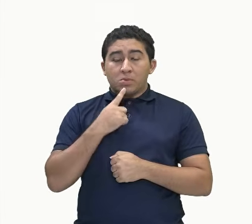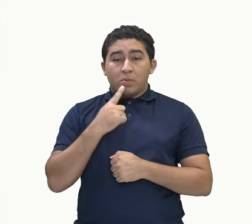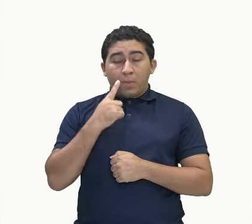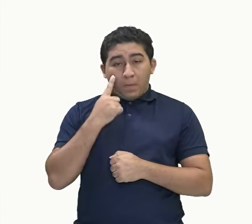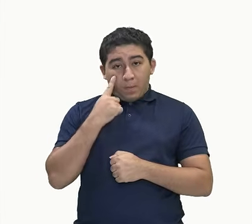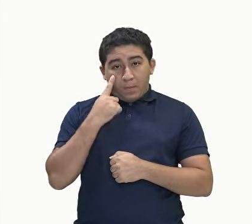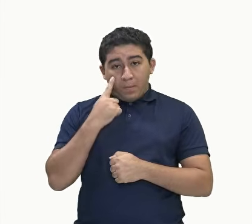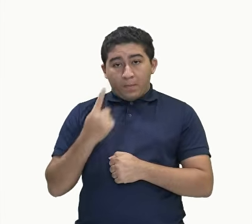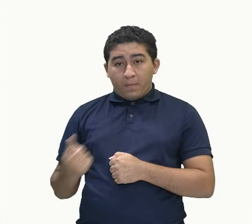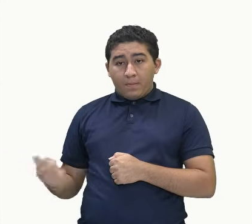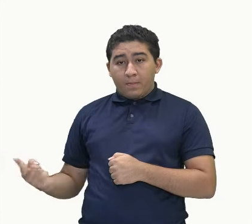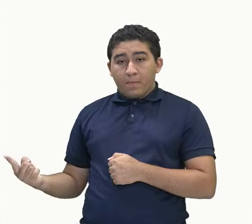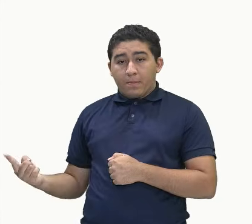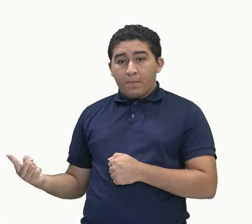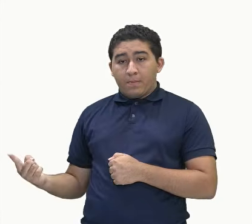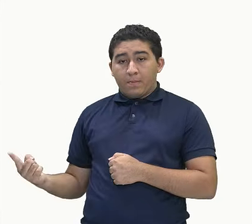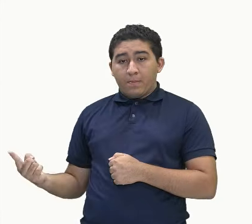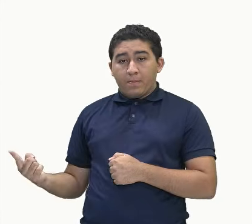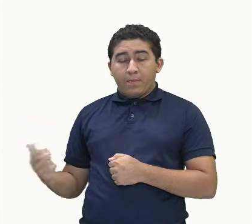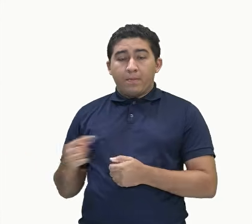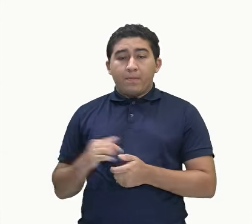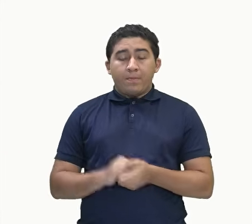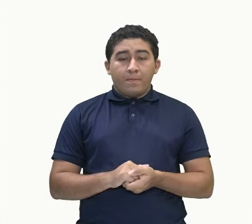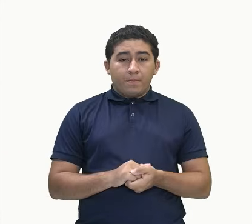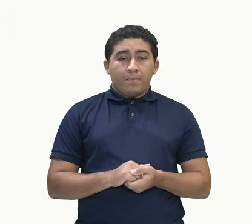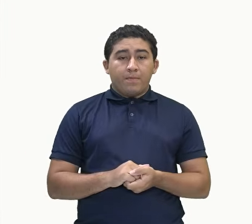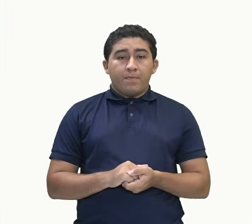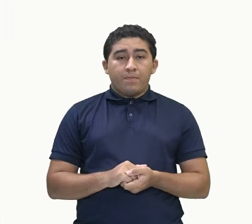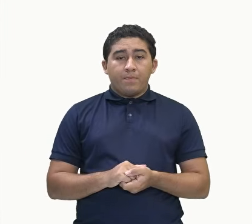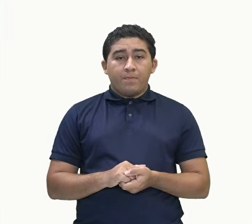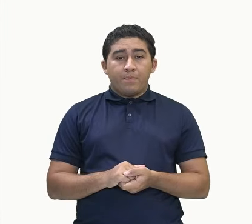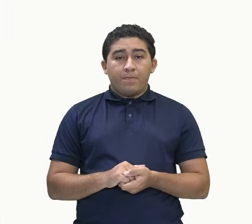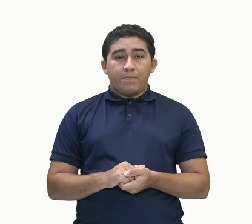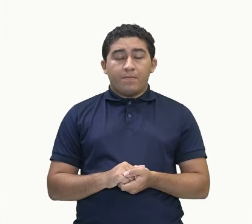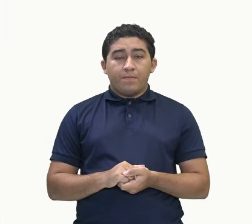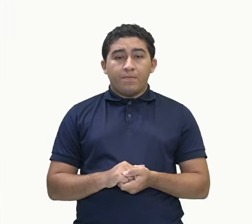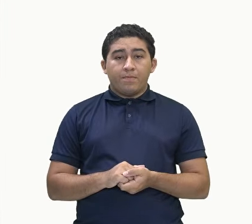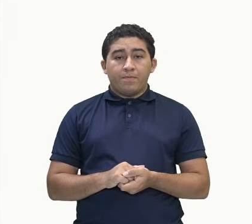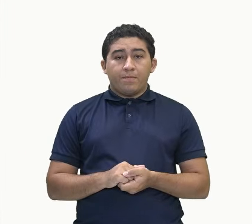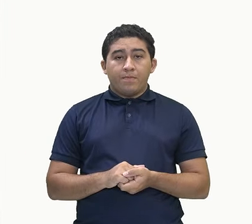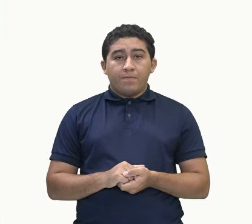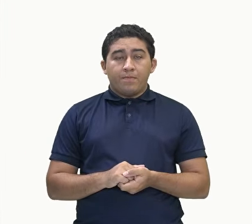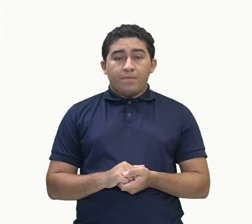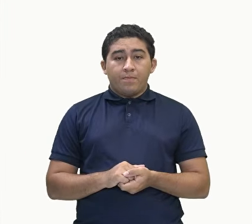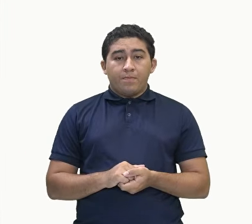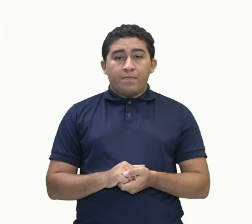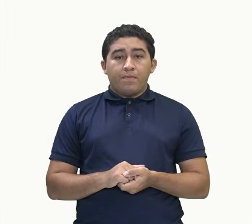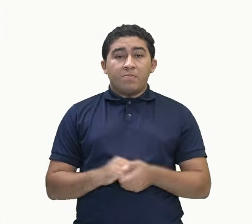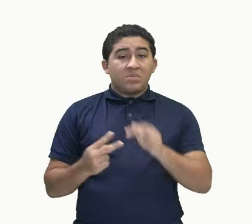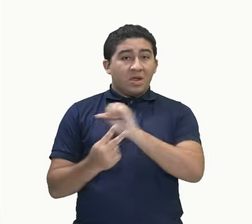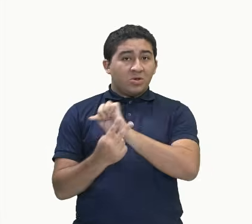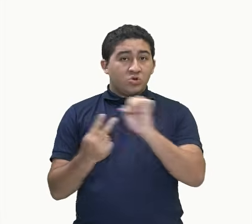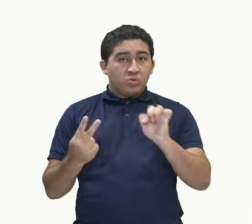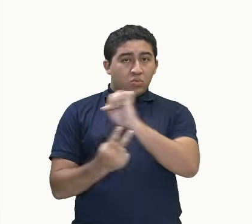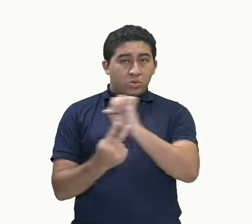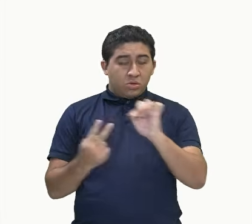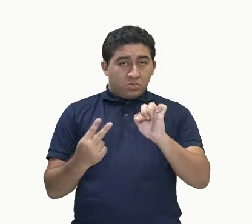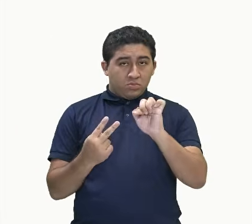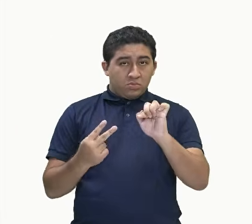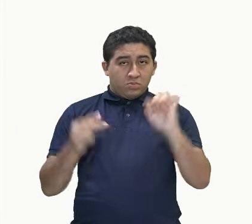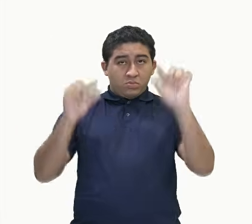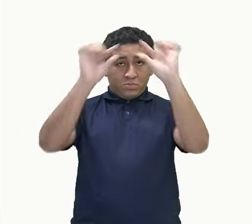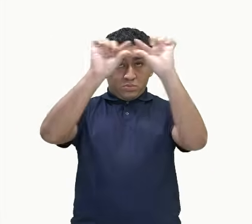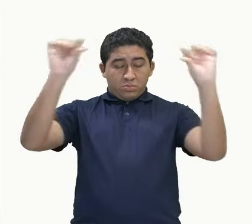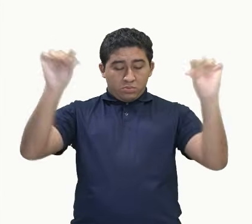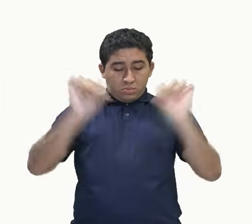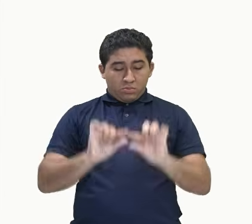polar antártica, tá? Então, temos a zona polar ártica e a zona polar antártica. Mas, além da